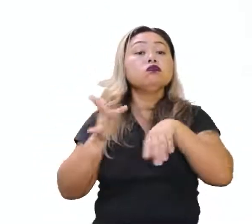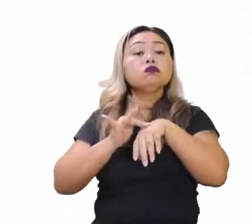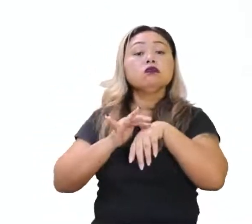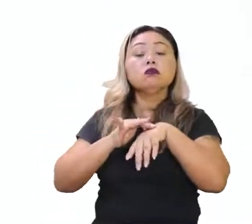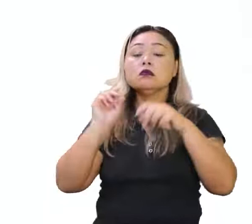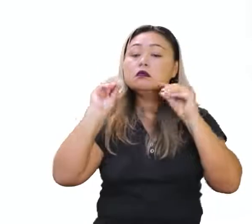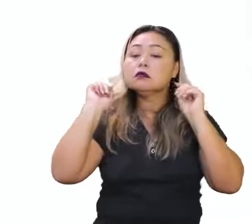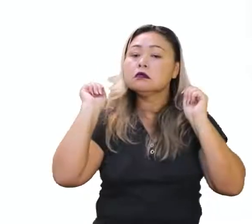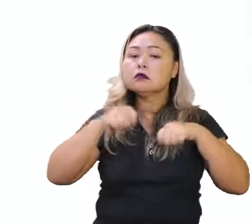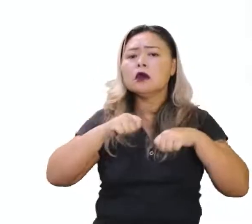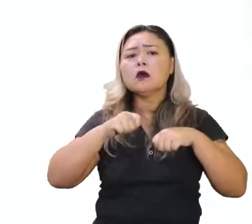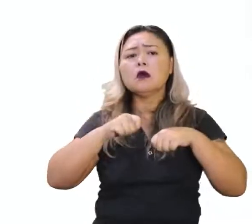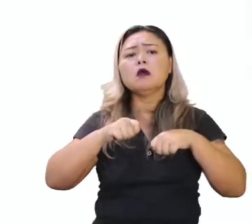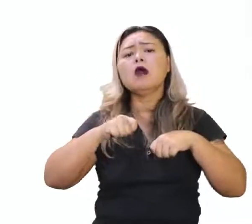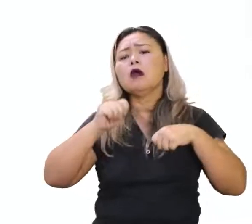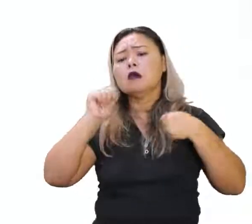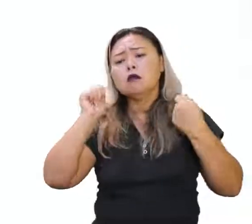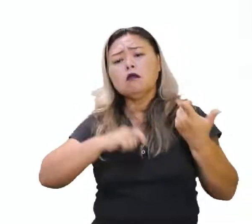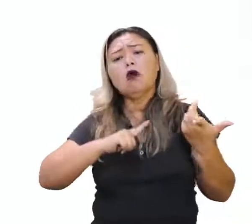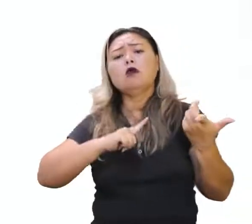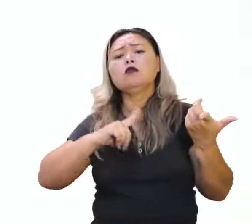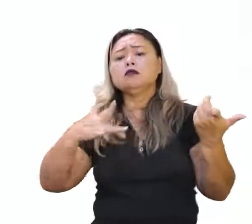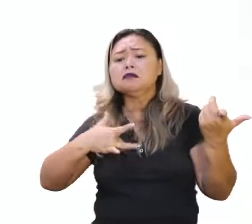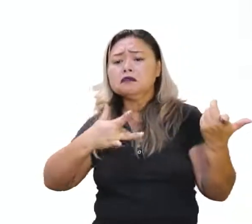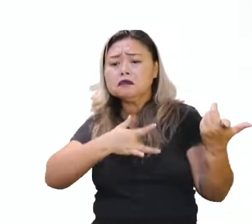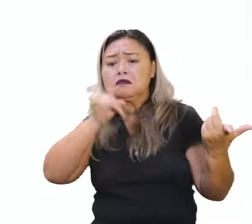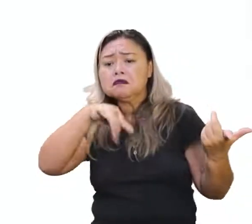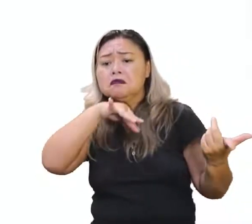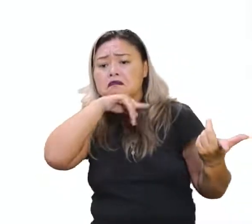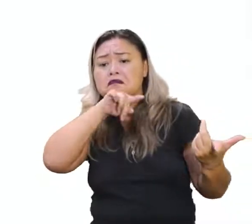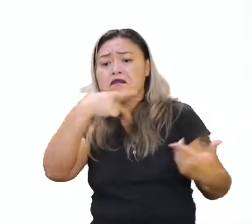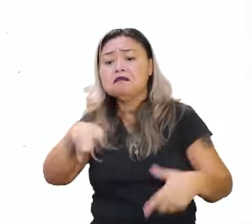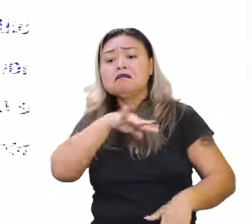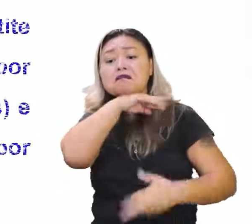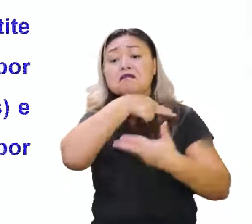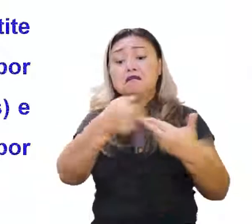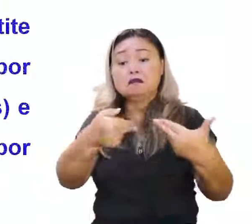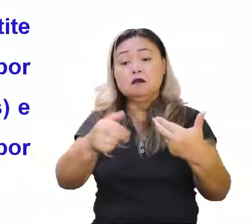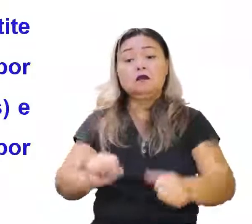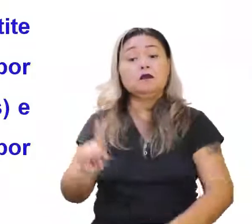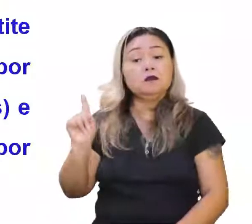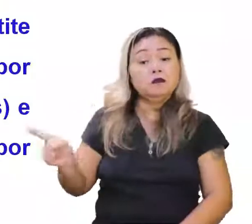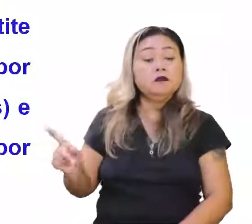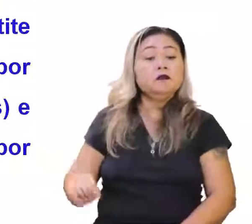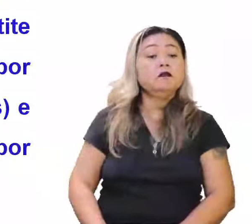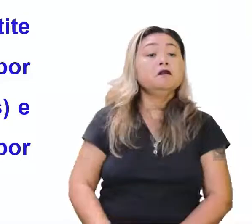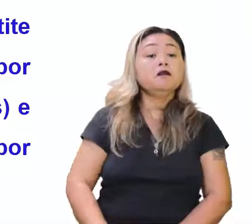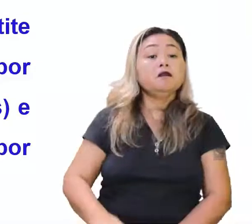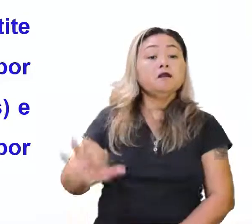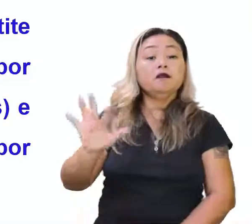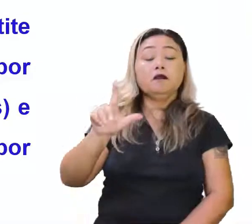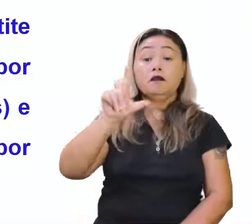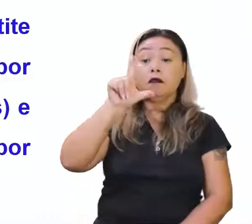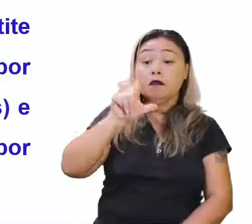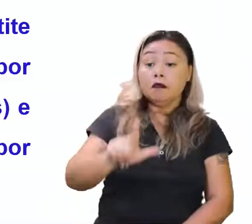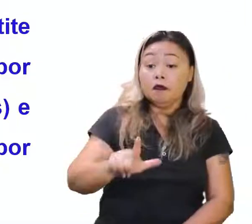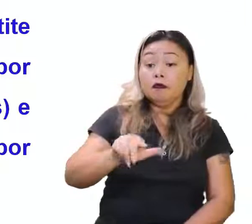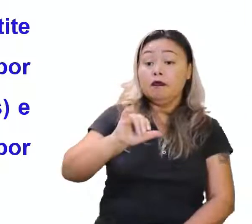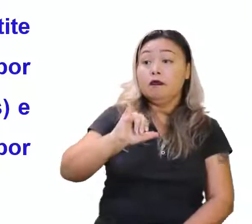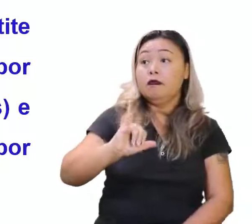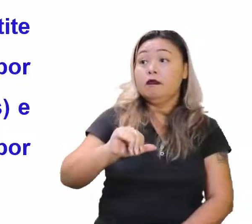podem comprometer a saúde desse animal? Vamos lá. Aqui, meus queridos.